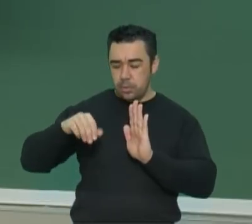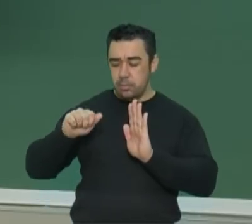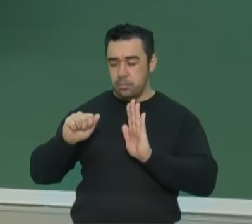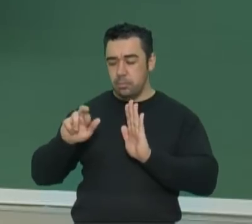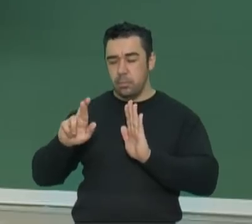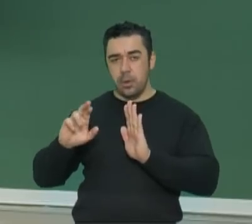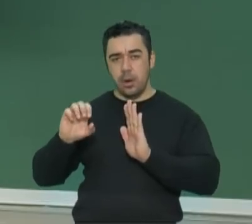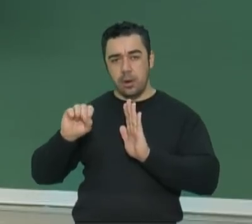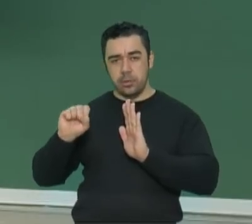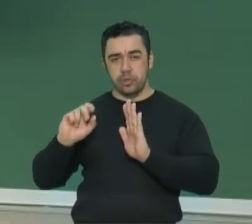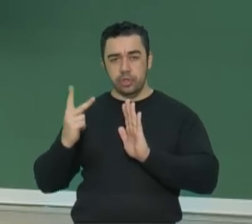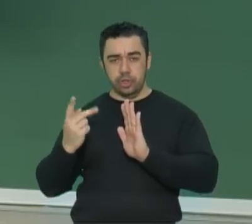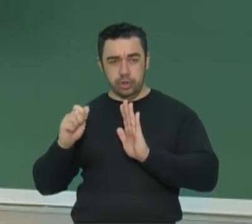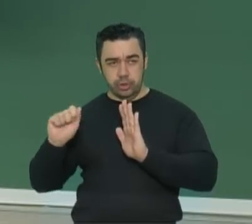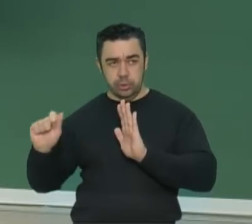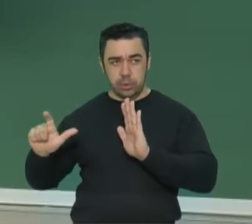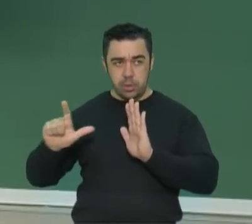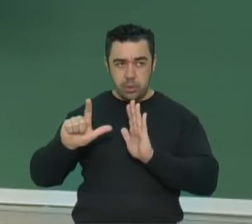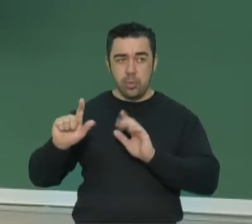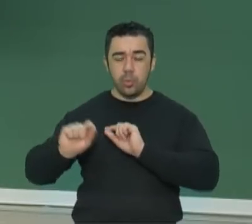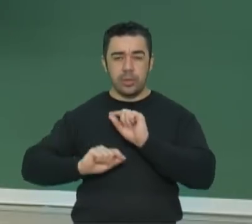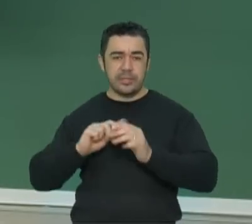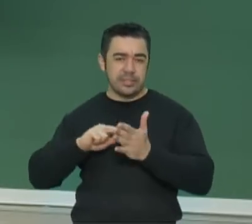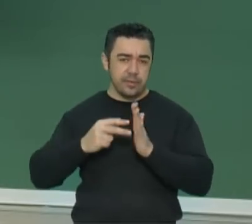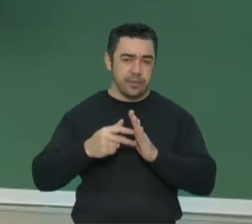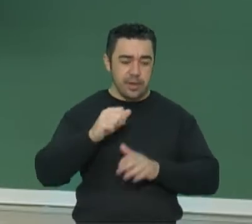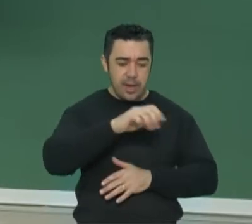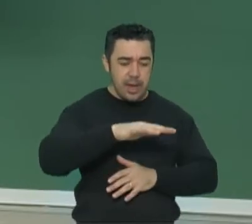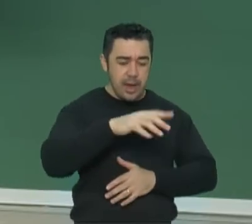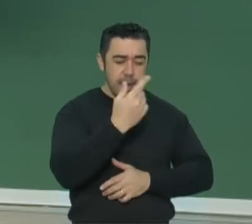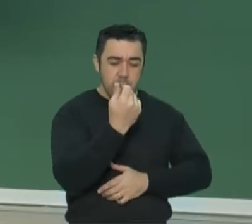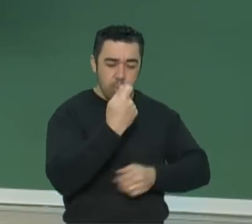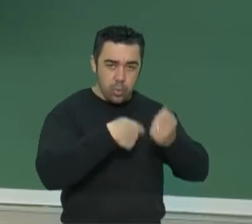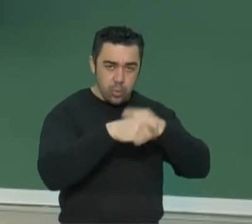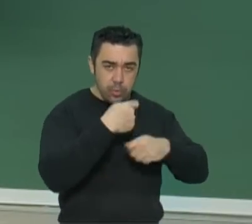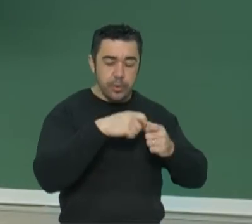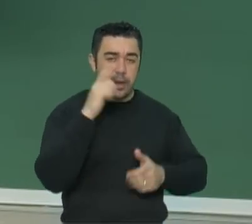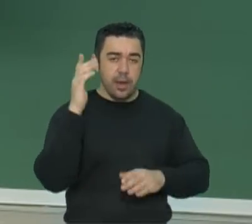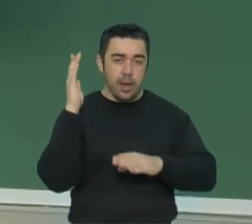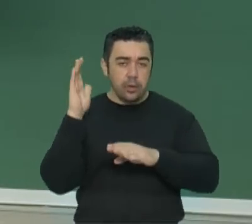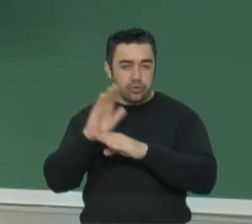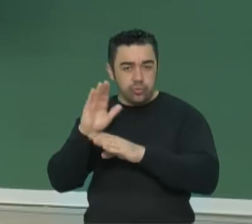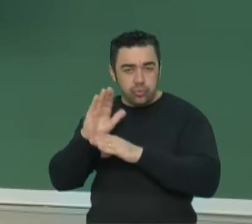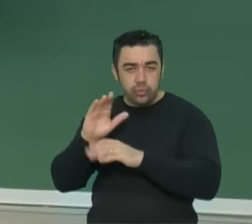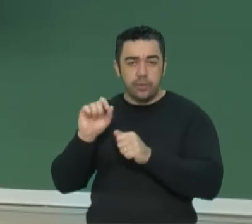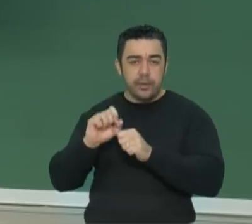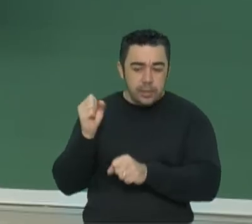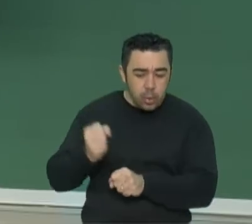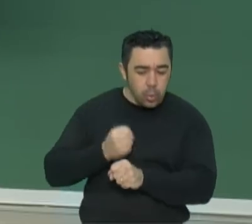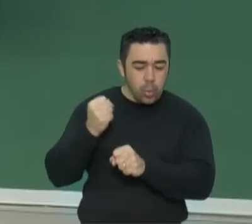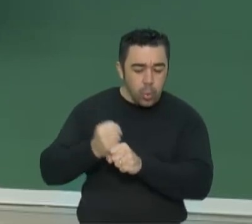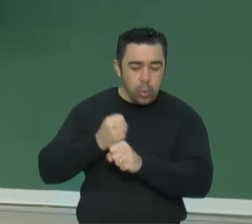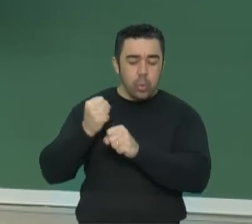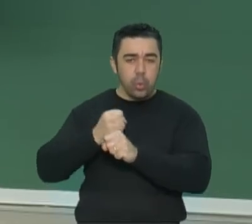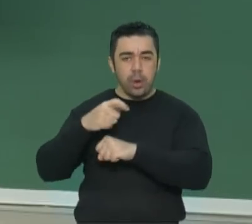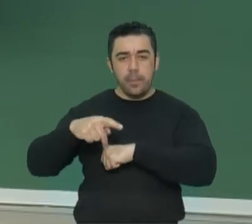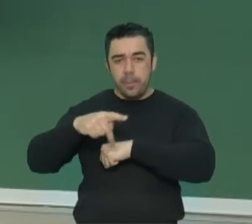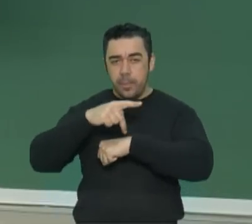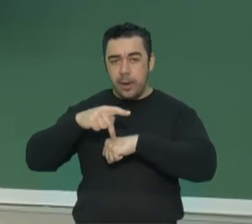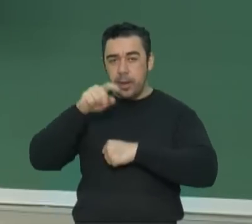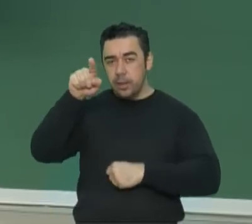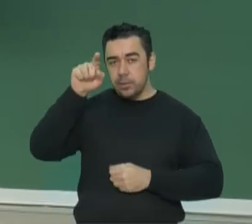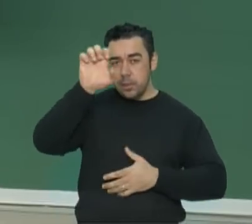Marshall? Na área econômica, uma ajuda para a reconstrução dos países da